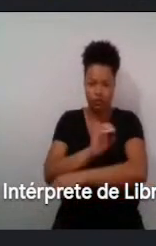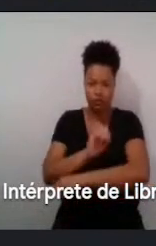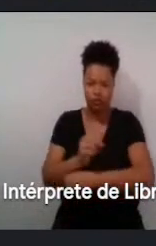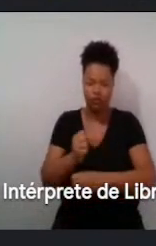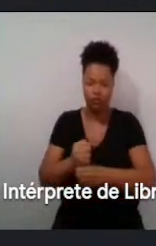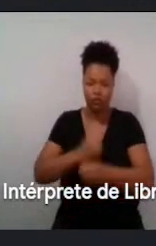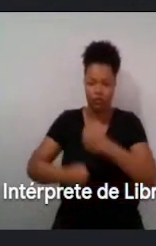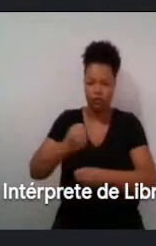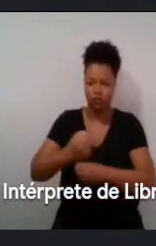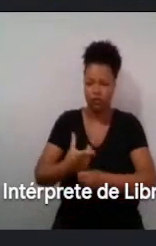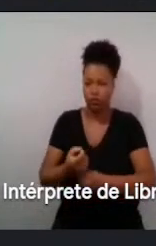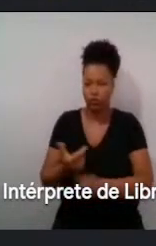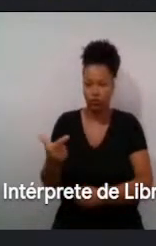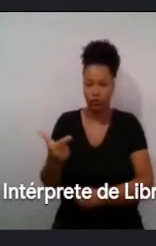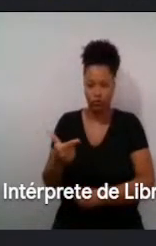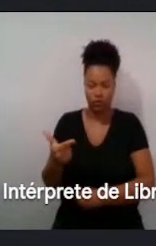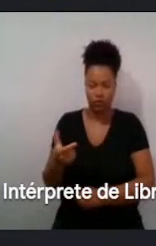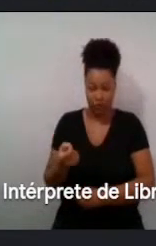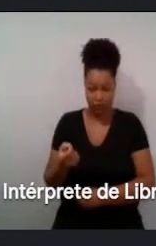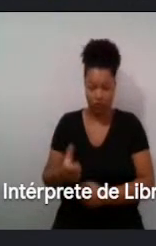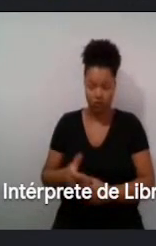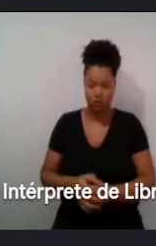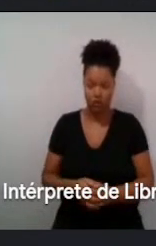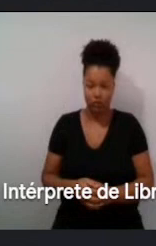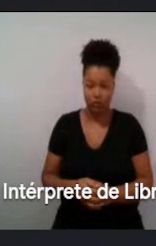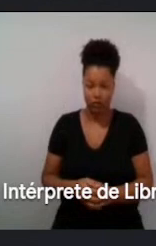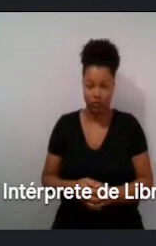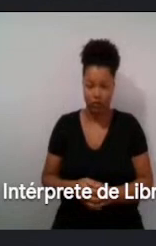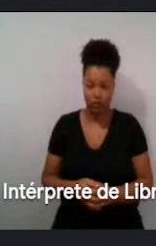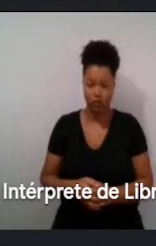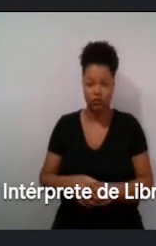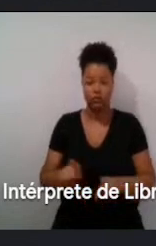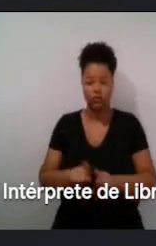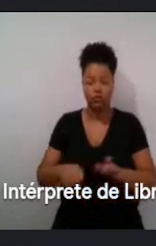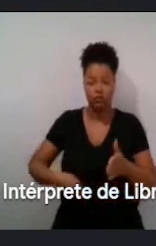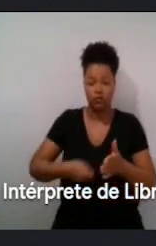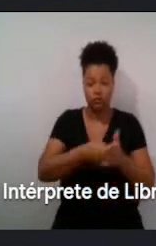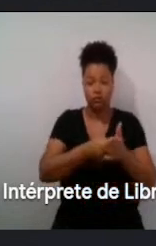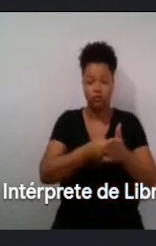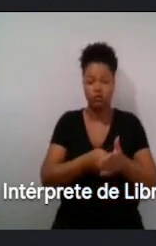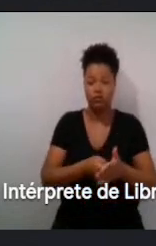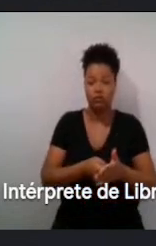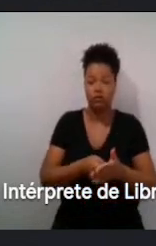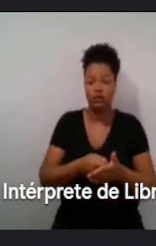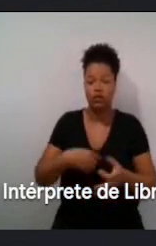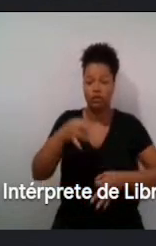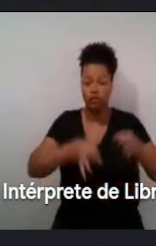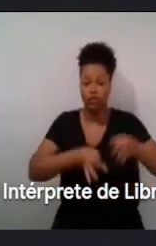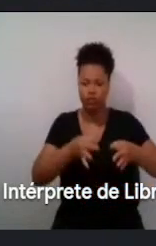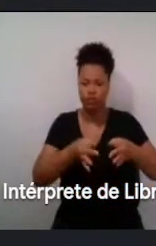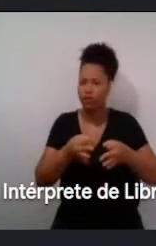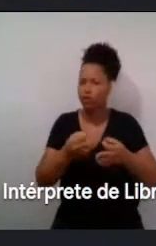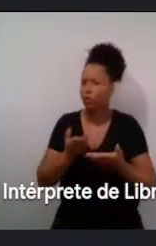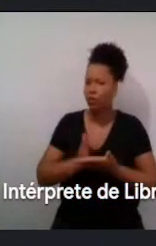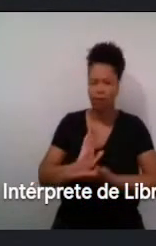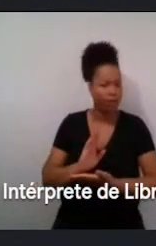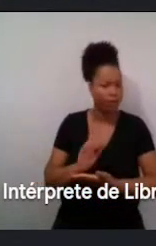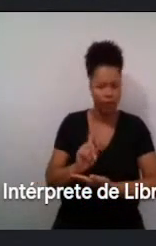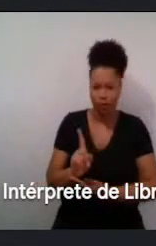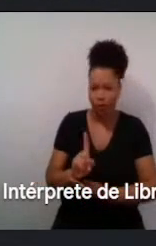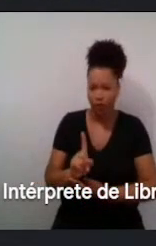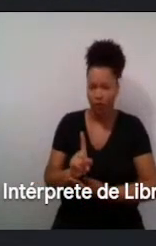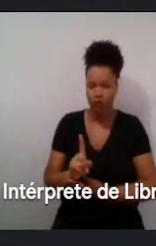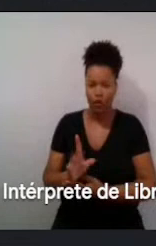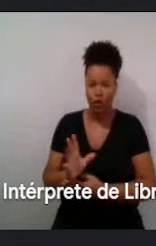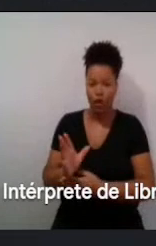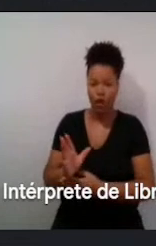2020, em desfavor da sentença proferida pelo juiz da 23ª Zona Eleitoral, que julgou desaprovadas suas contas